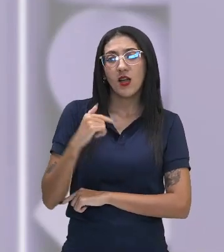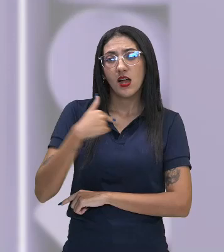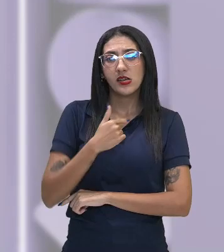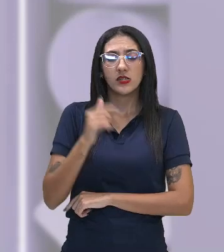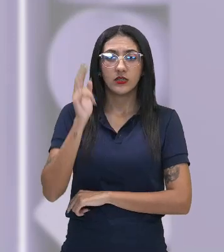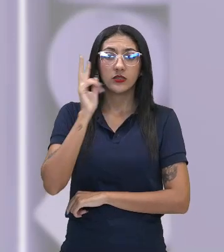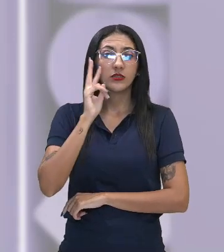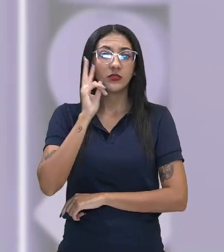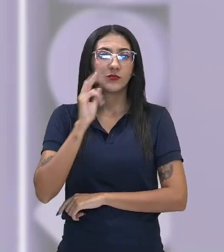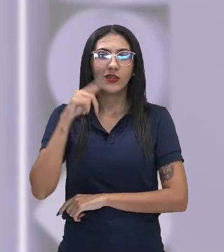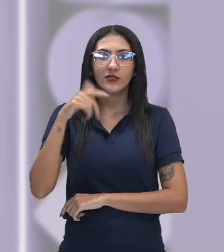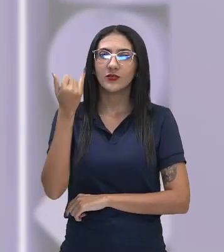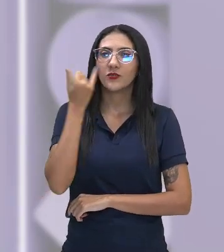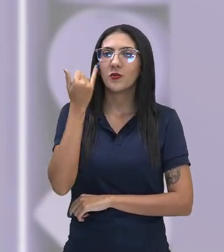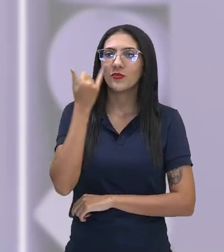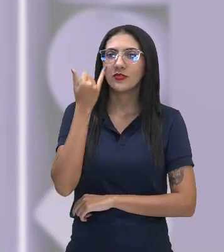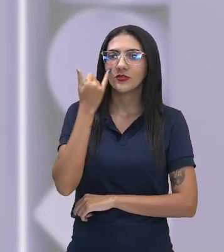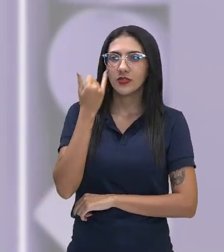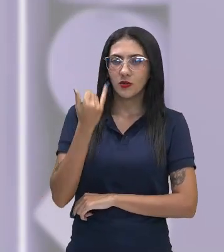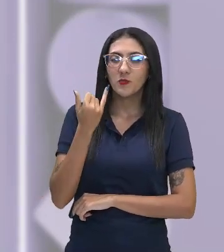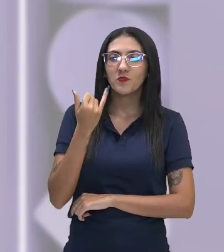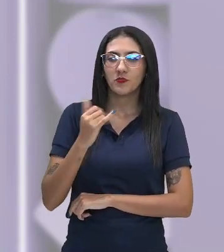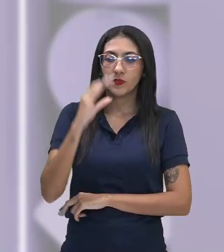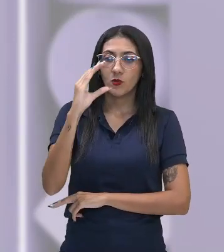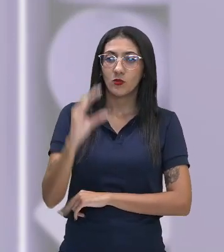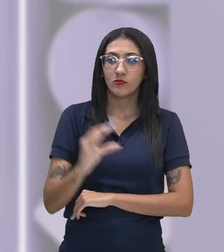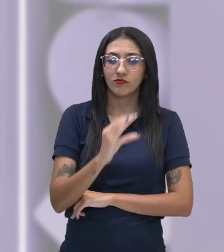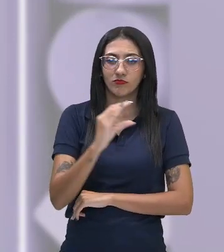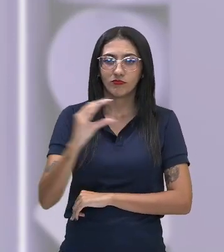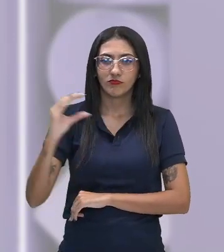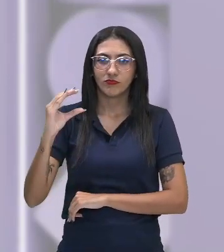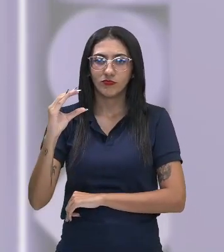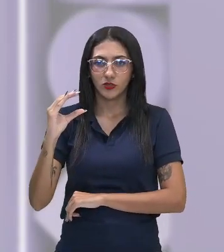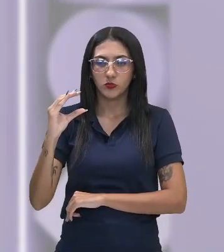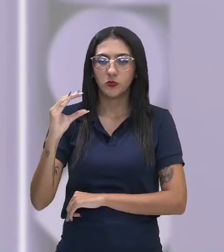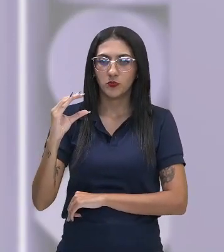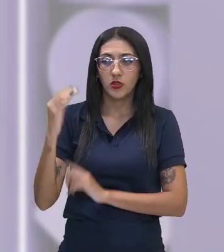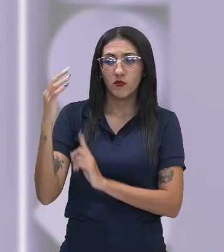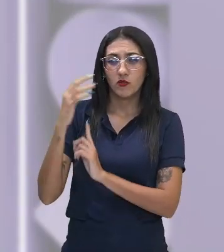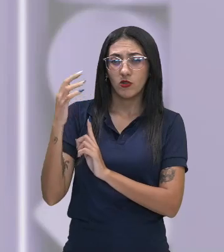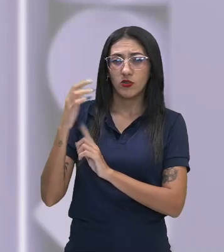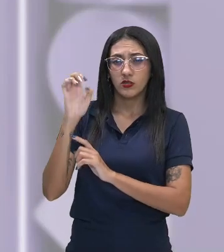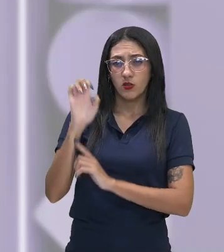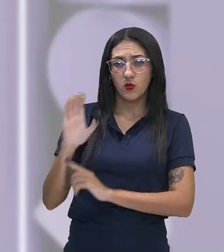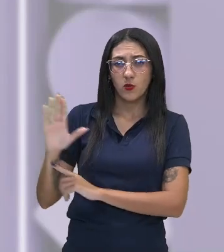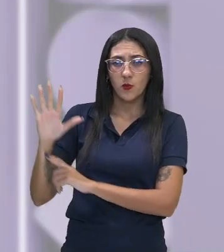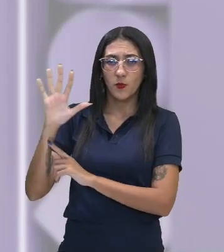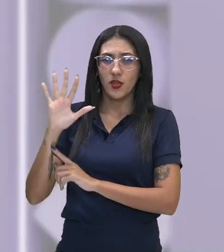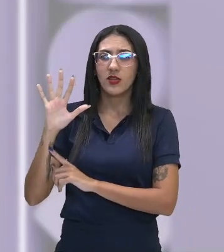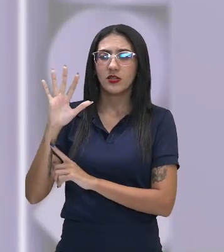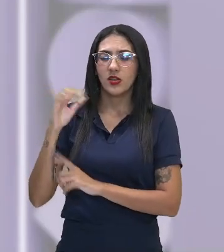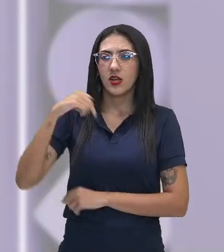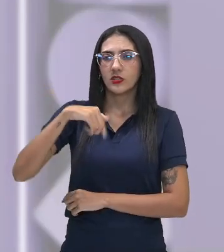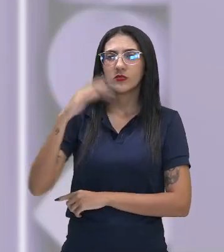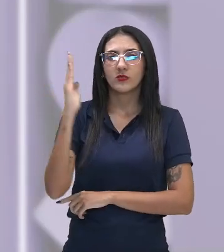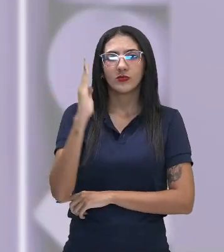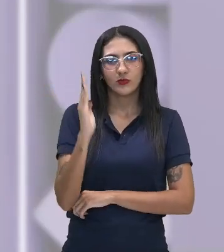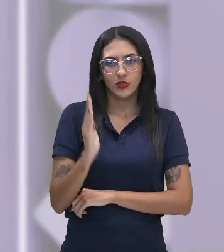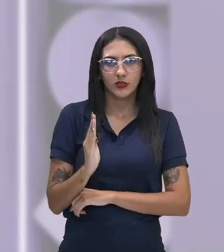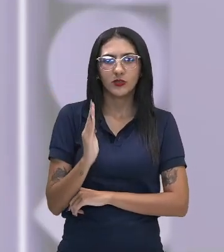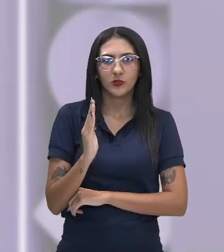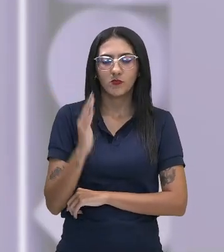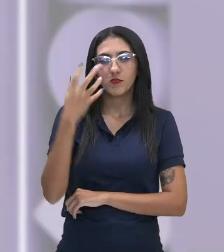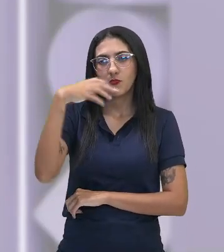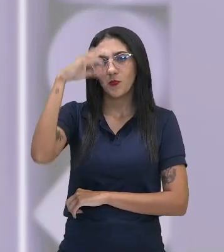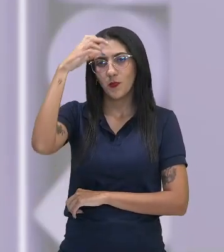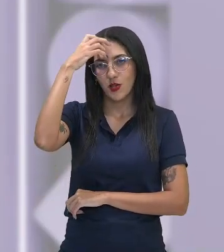um dado da questão da chegada do cristianismo a partir do catolicismo romano, a partir dos portugueses, do Império